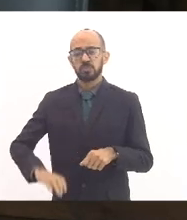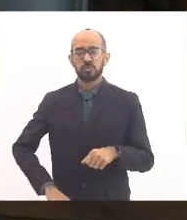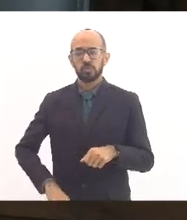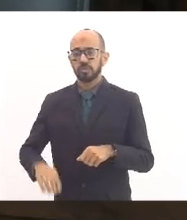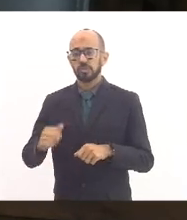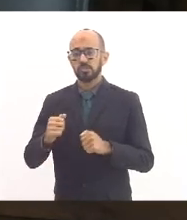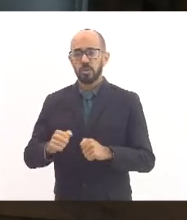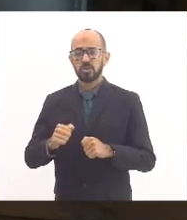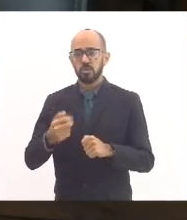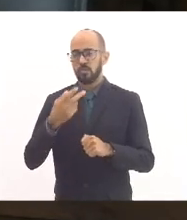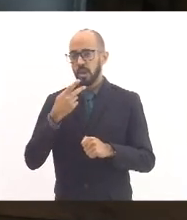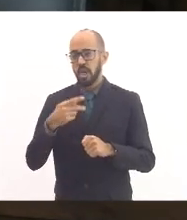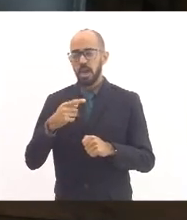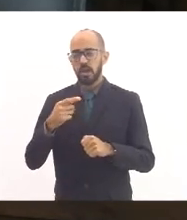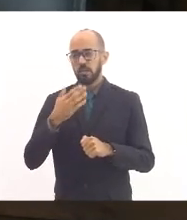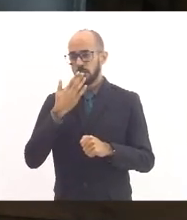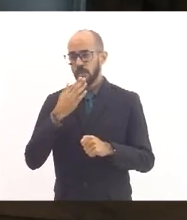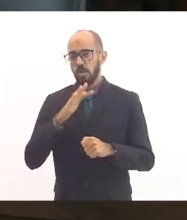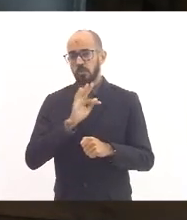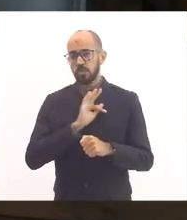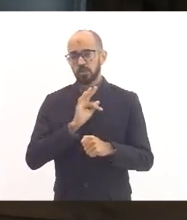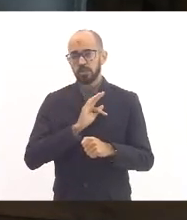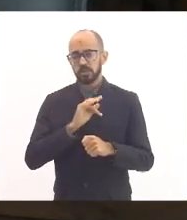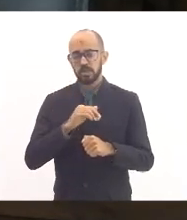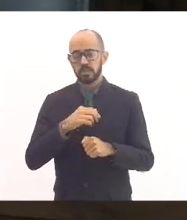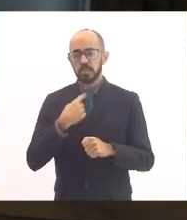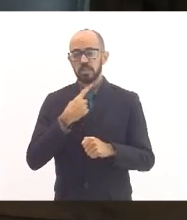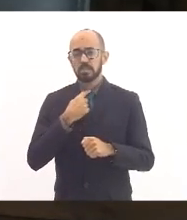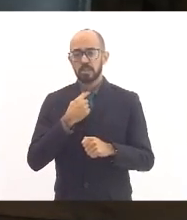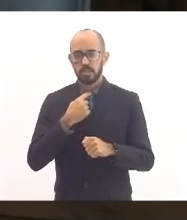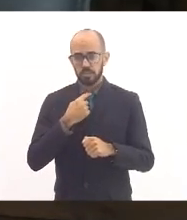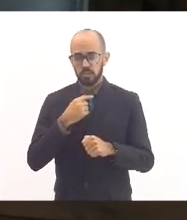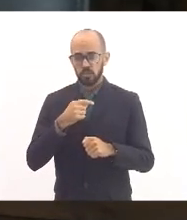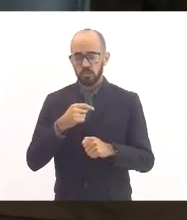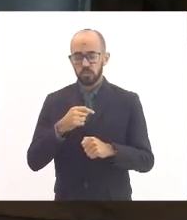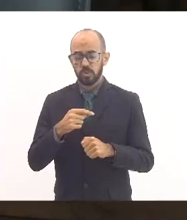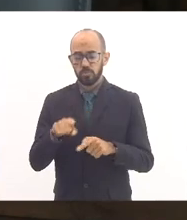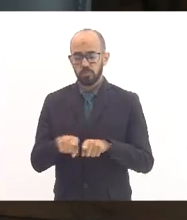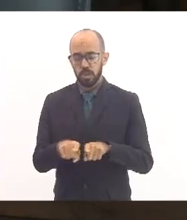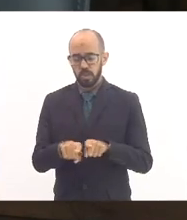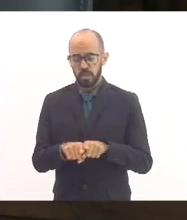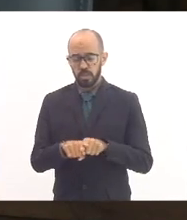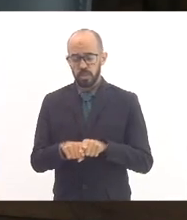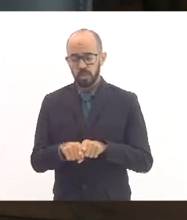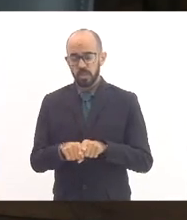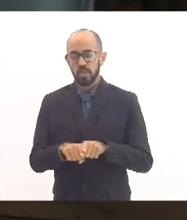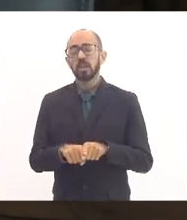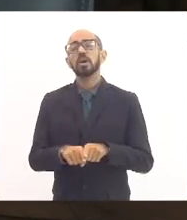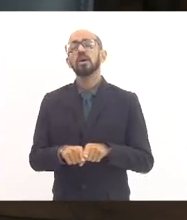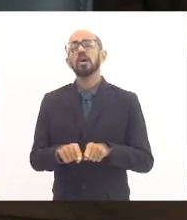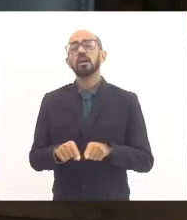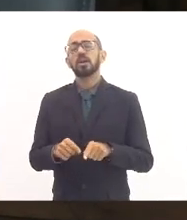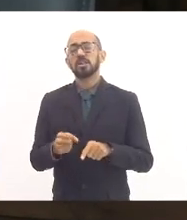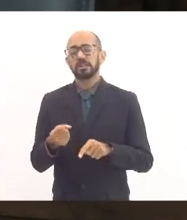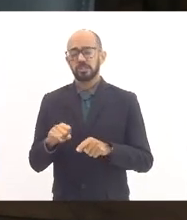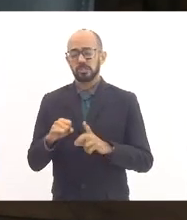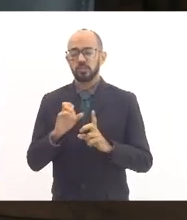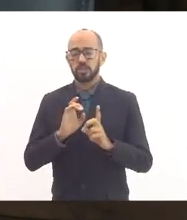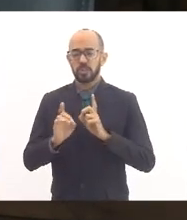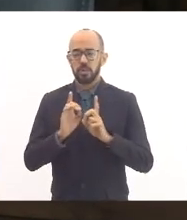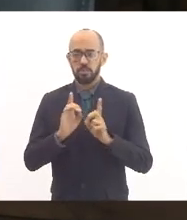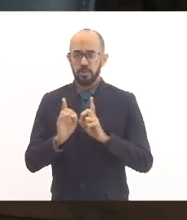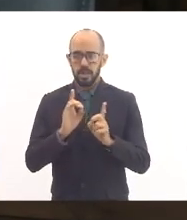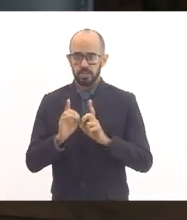possam dizer que polícia desejam ser então quanto mais debate tivesse acontecido